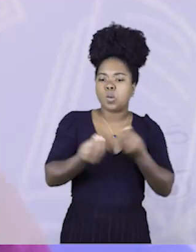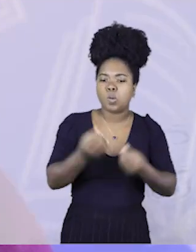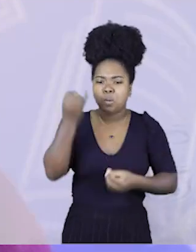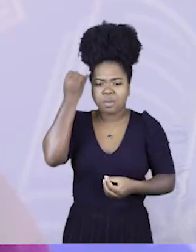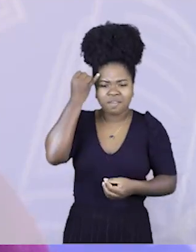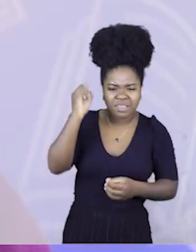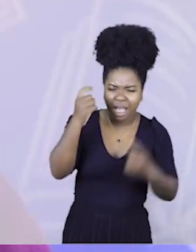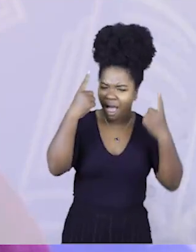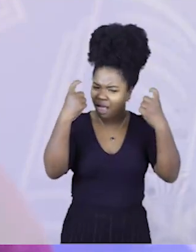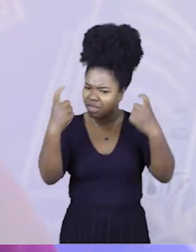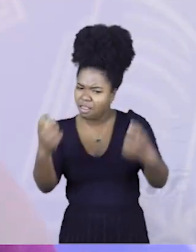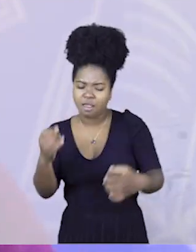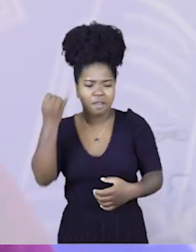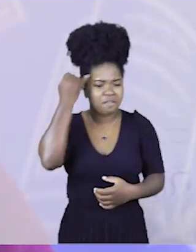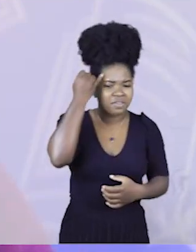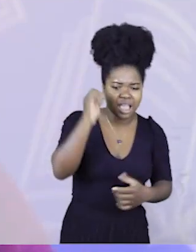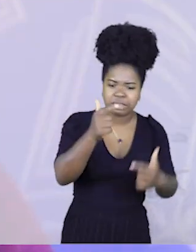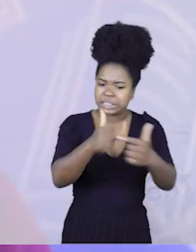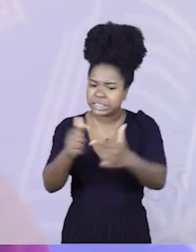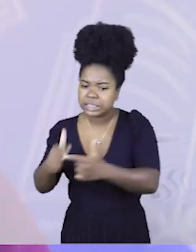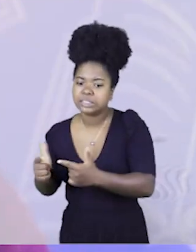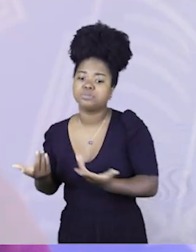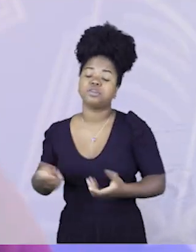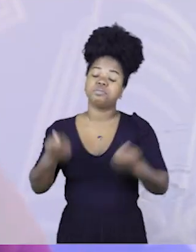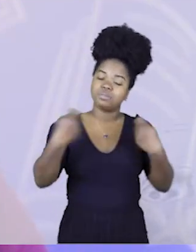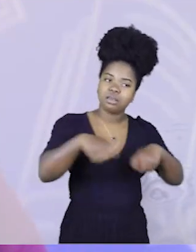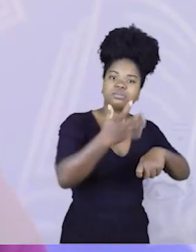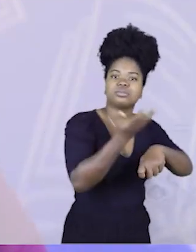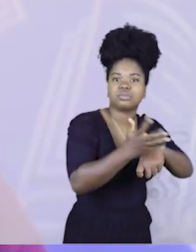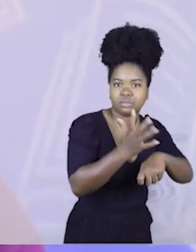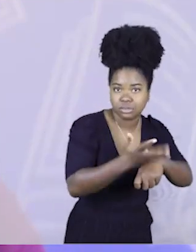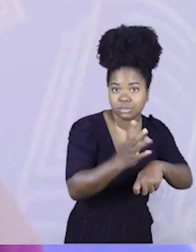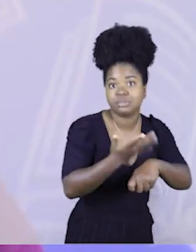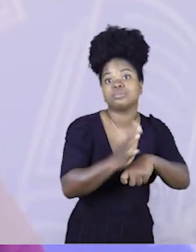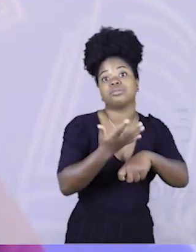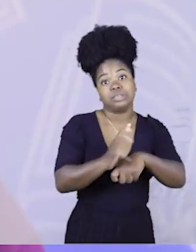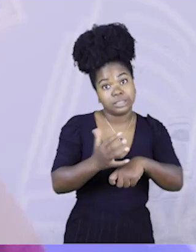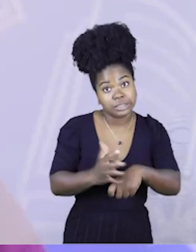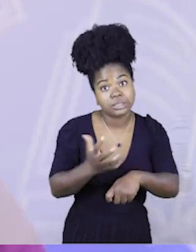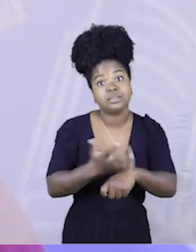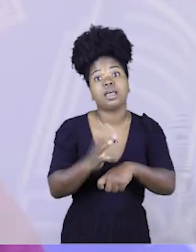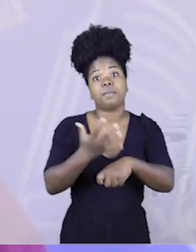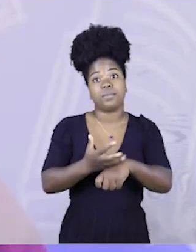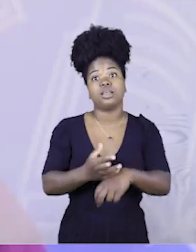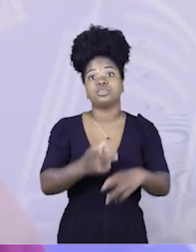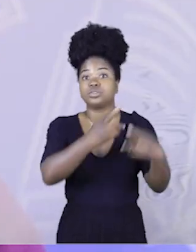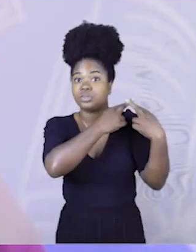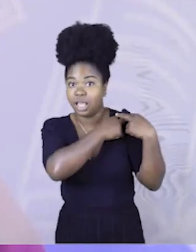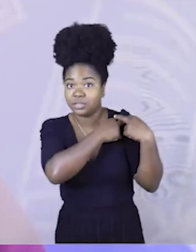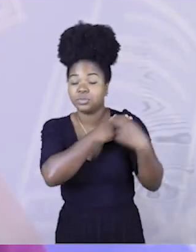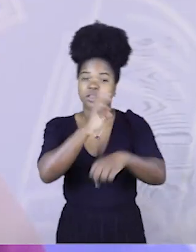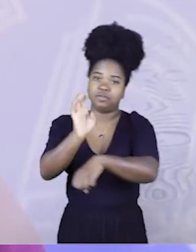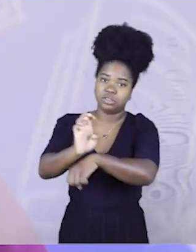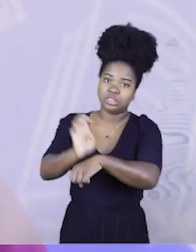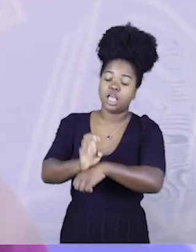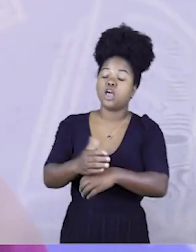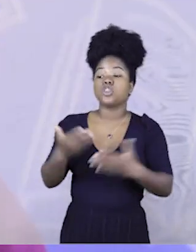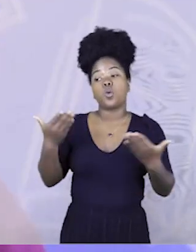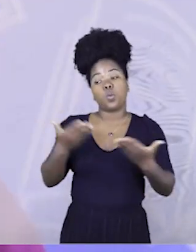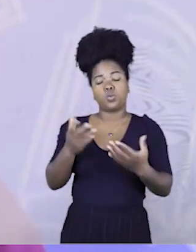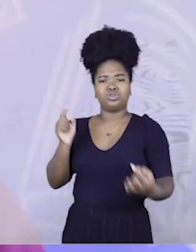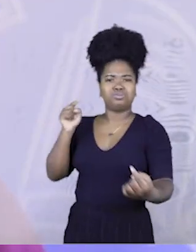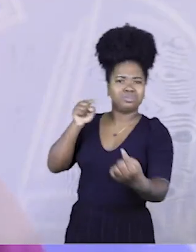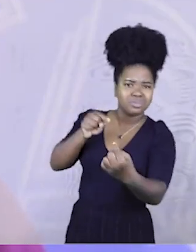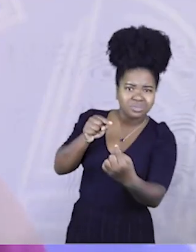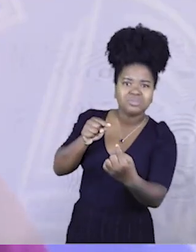sem uma integração quase que absoluta dos diversos entes responsáveis no Estado. Então, eu diria que hoje o nosso